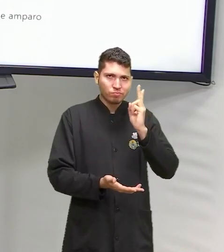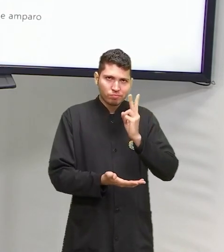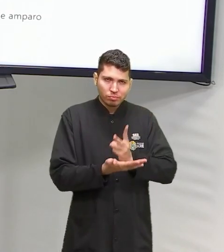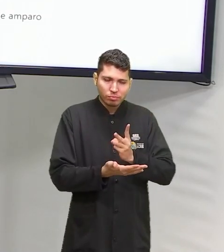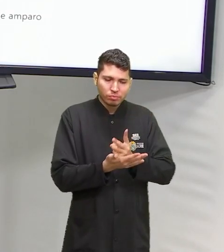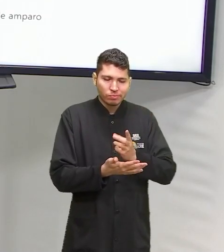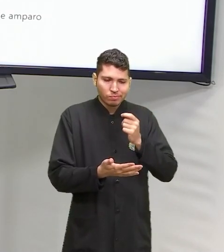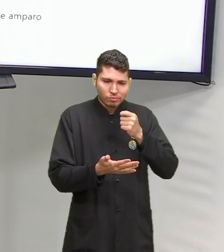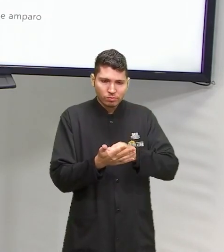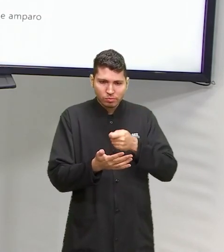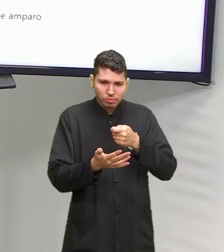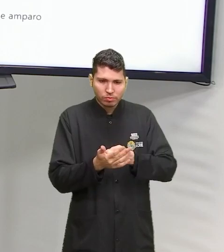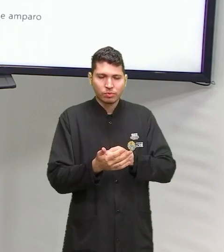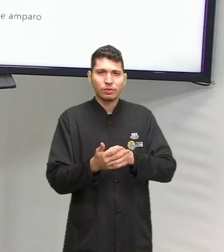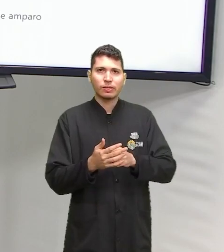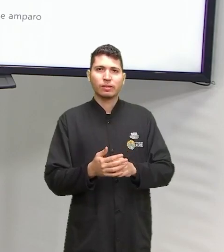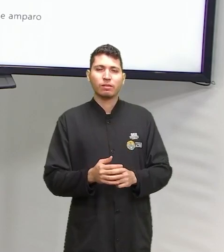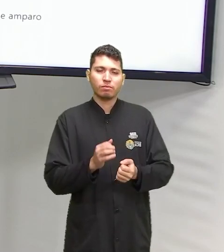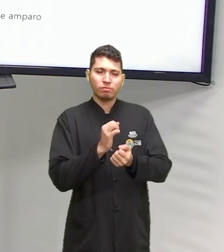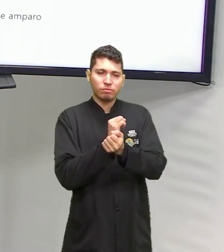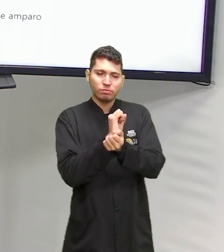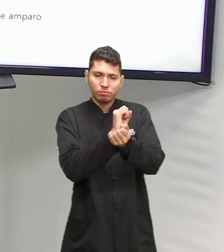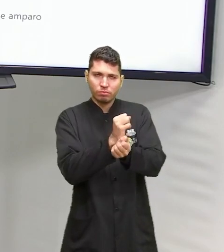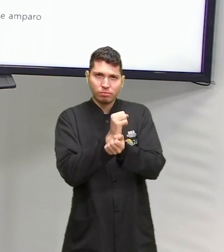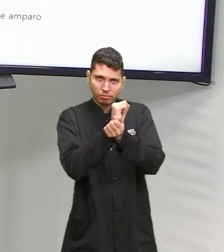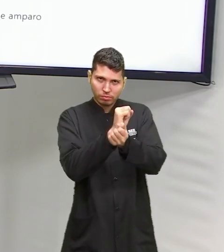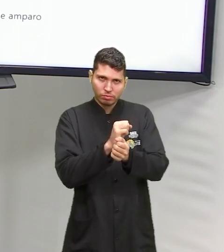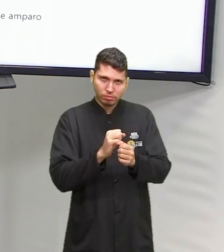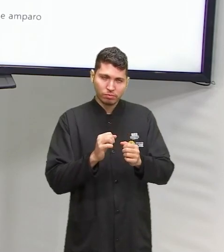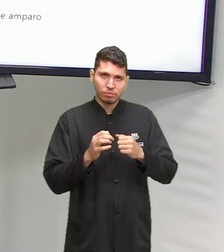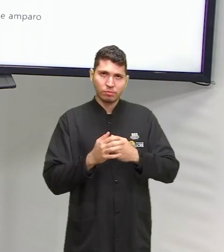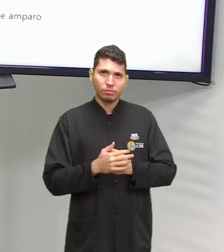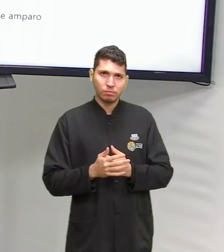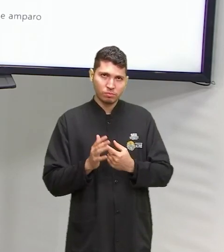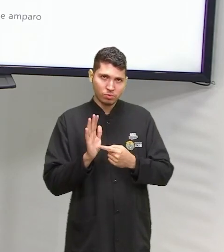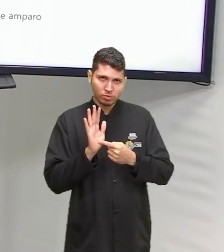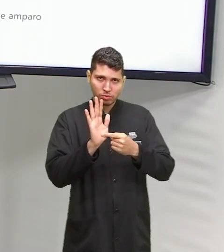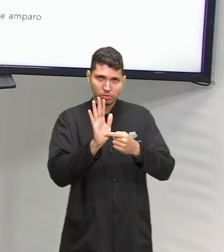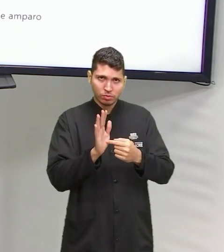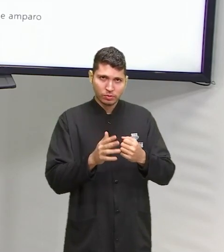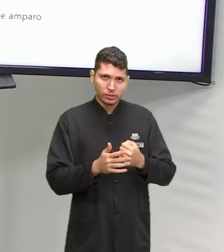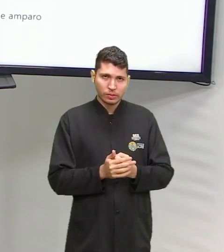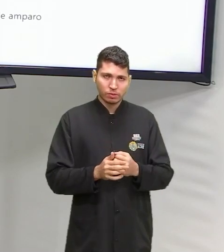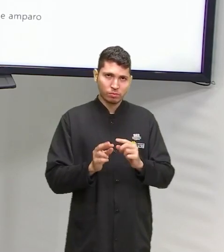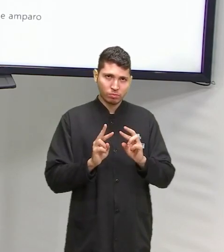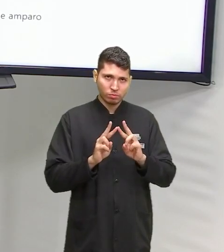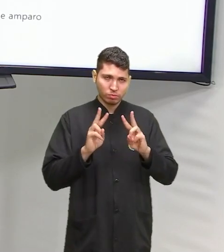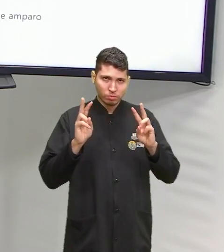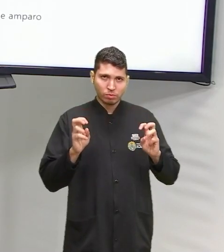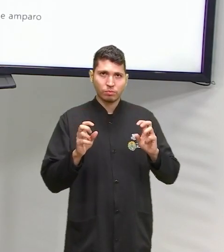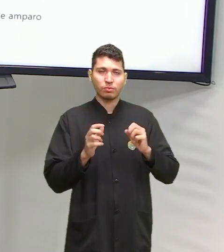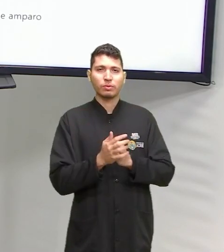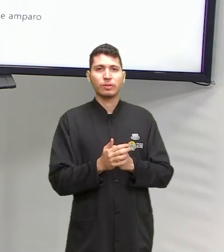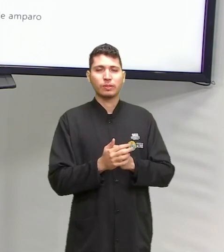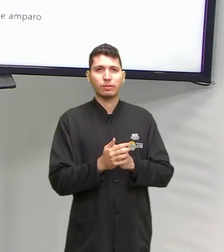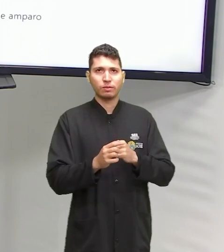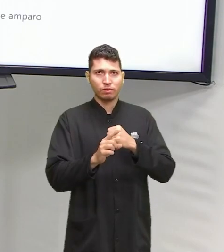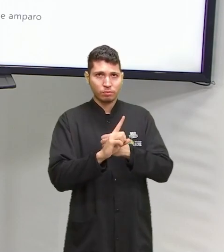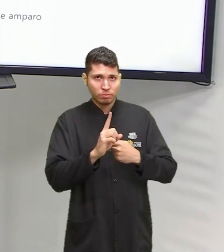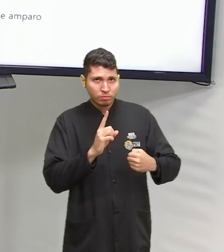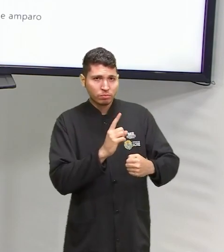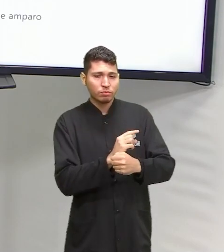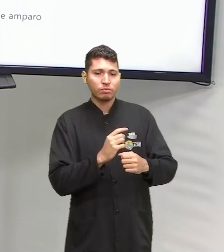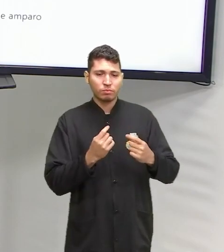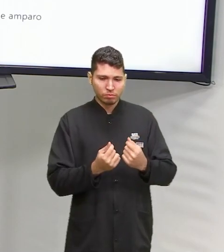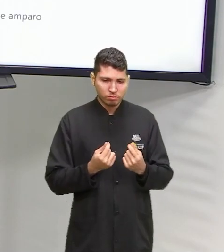vai trazer a escravidão desse modo para que você entenda tanto critérios econômicos, critérios sociais, principalmente, e, claro, como uma